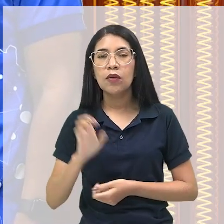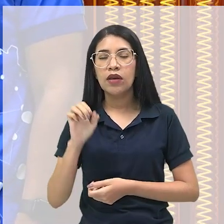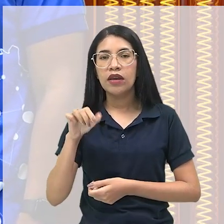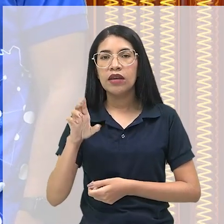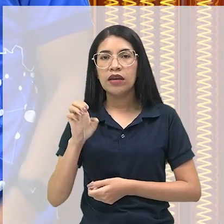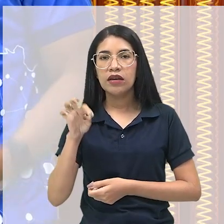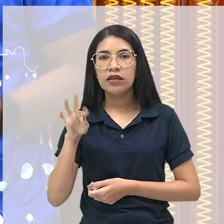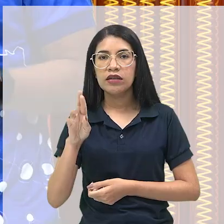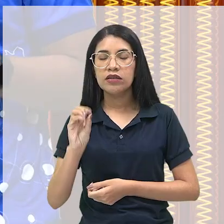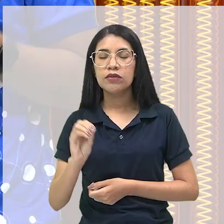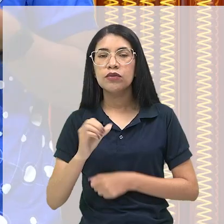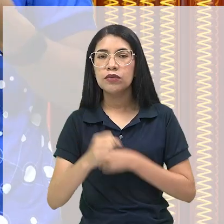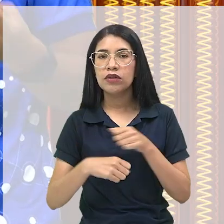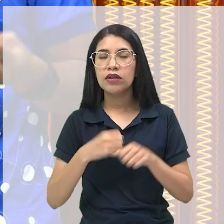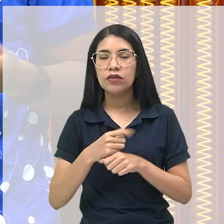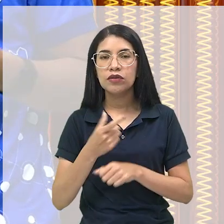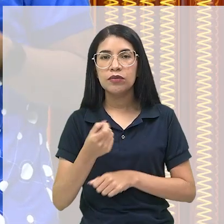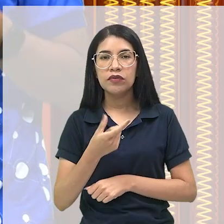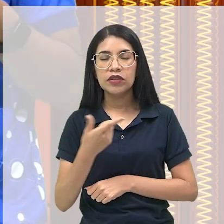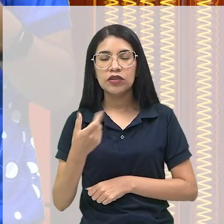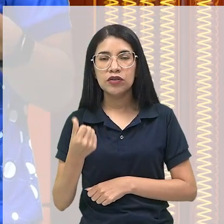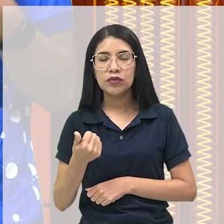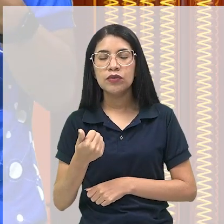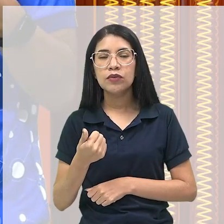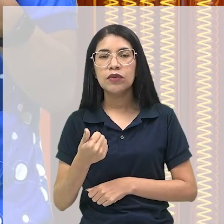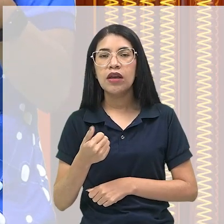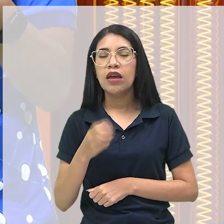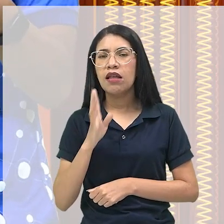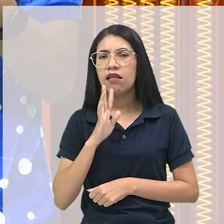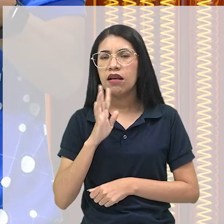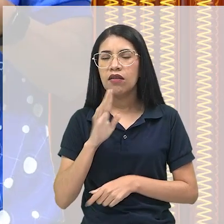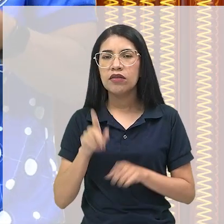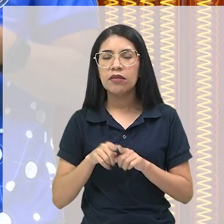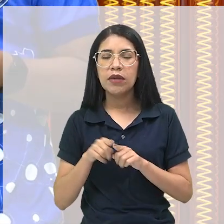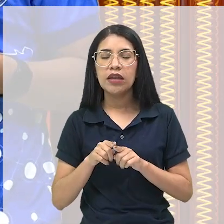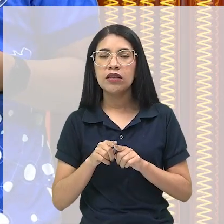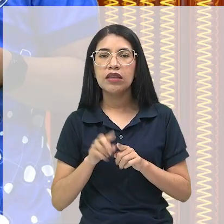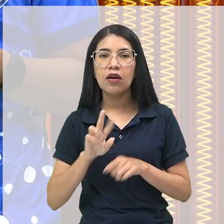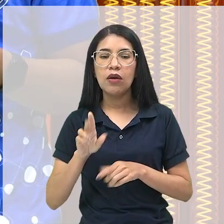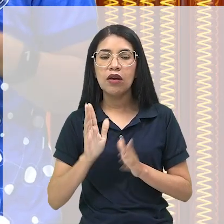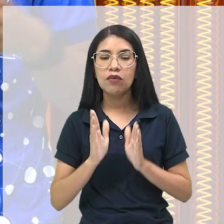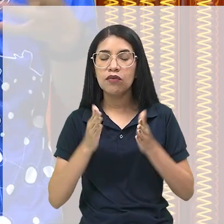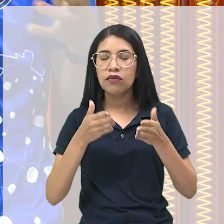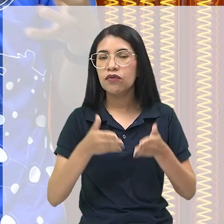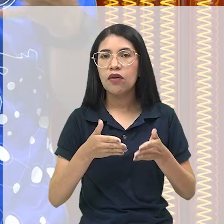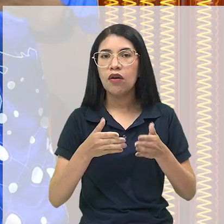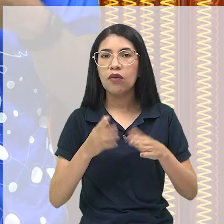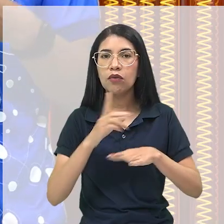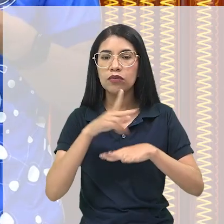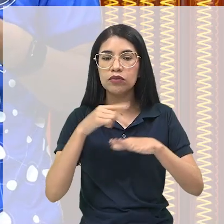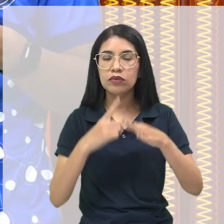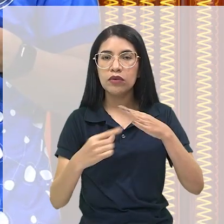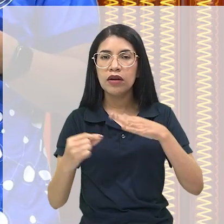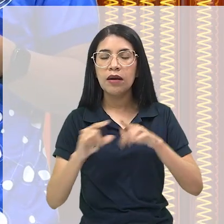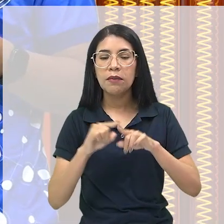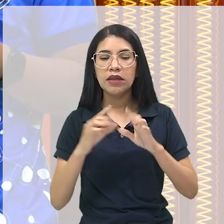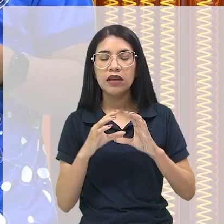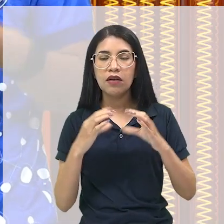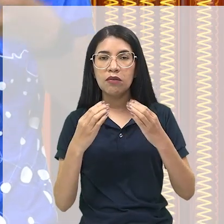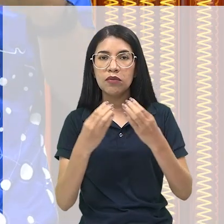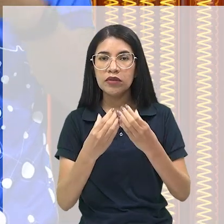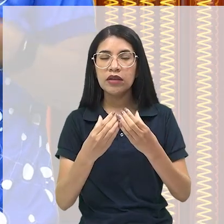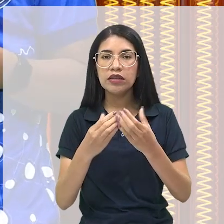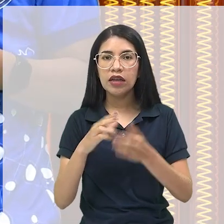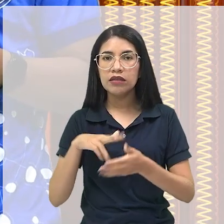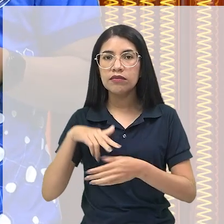de 2021, um filme bem legal, né, que apesar de não é central a coisa dos refugiados, mas a comunidade ali da